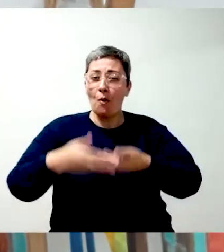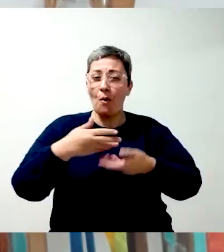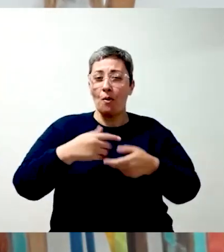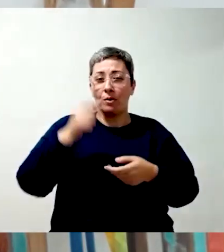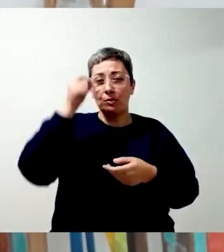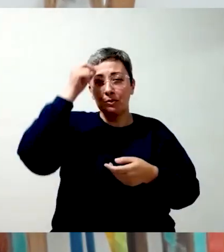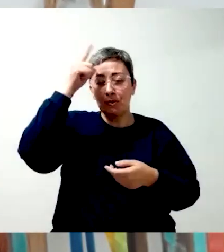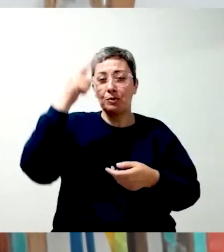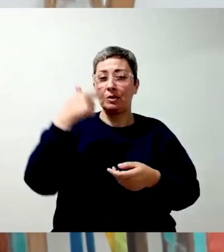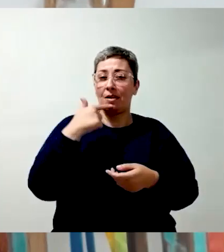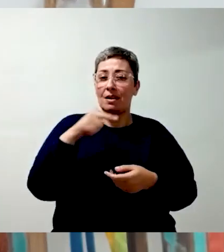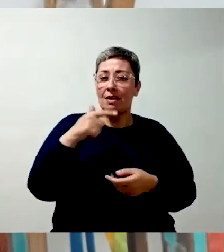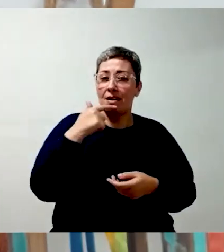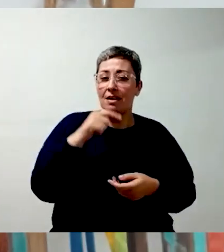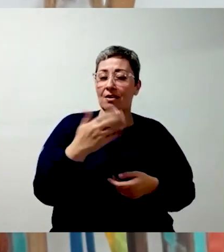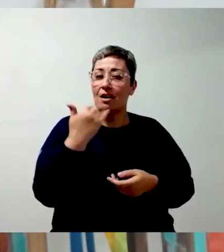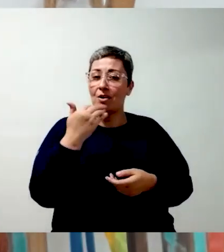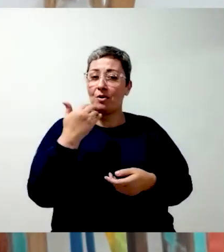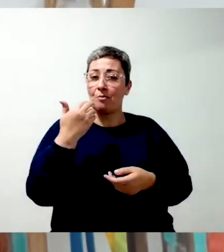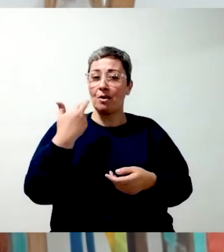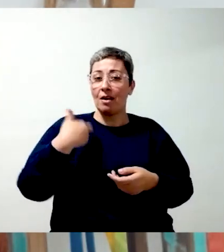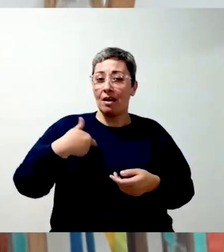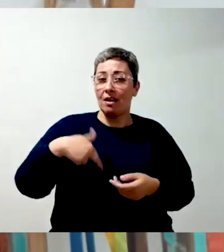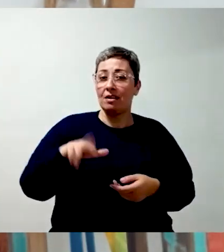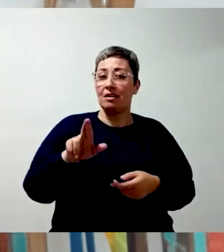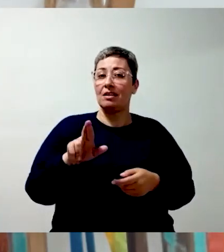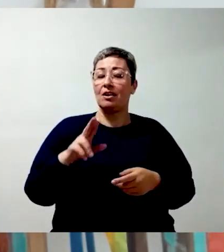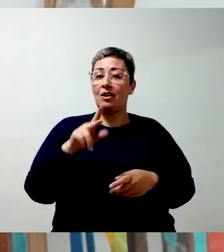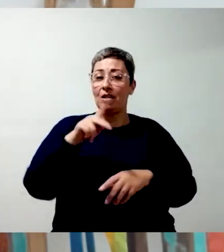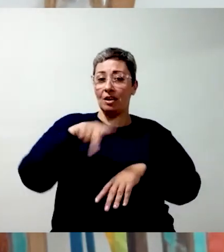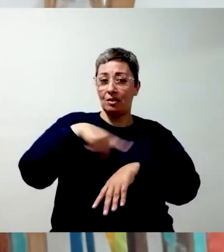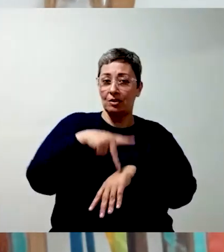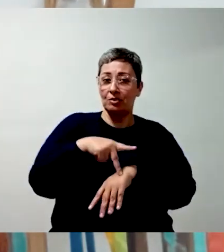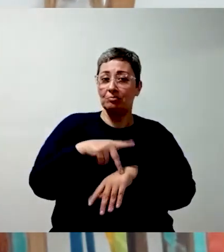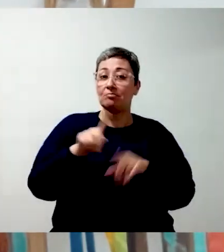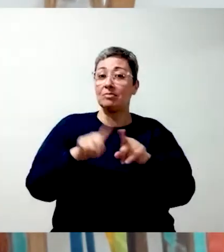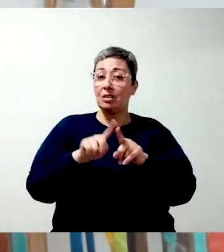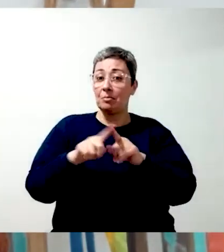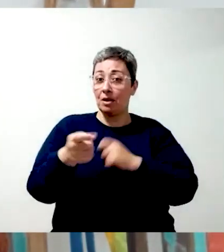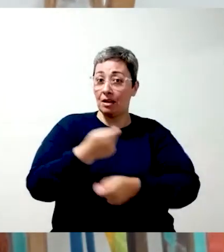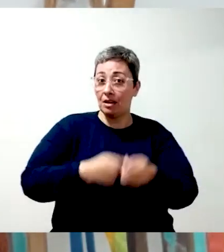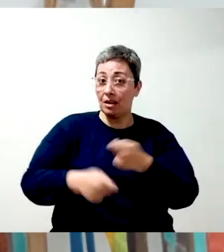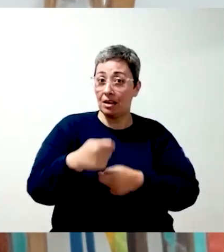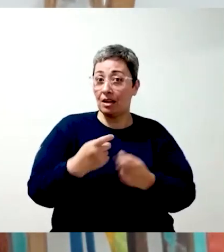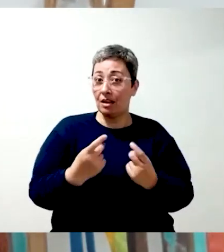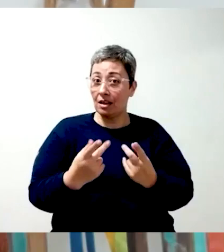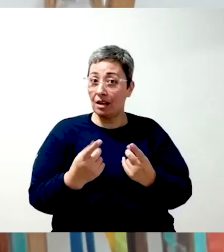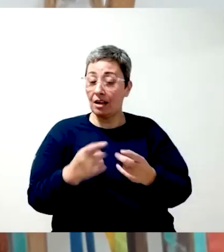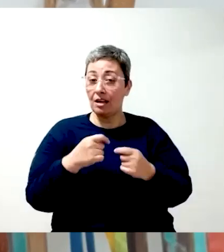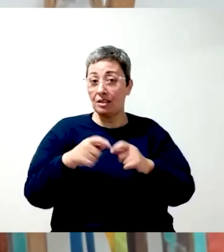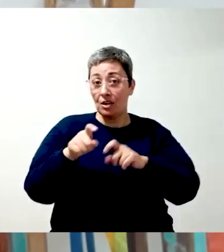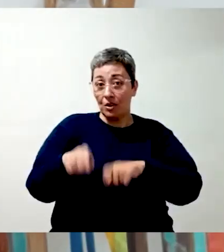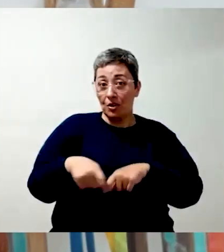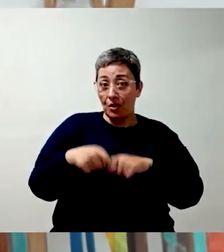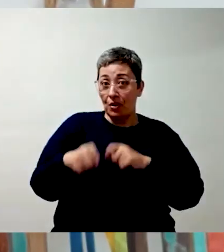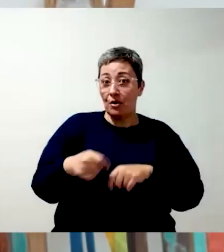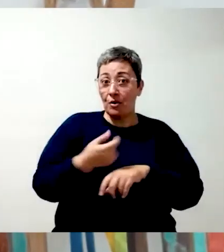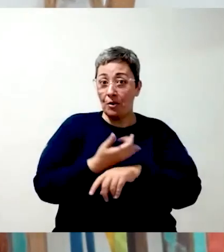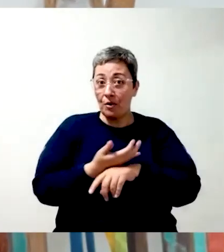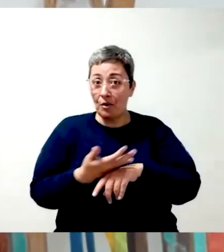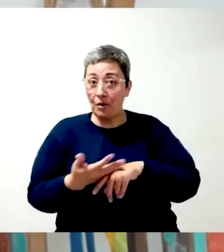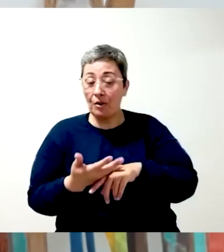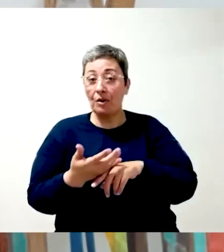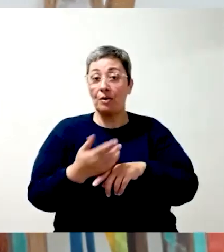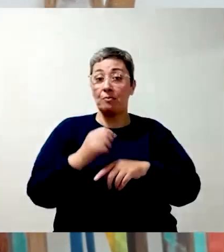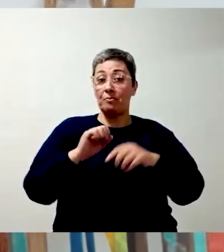a alimentação e a religião do país, além do comércio e da produção agrícola, industrial